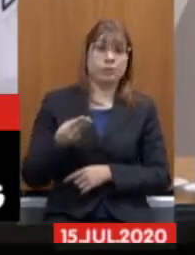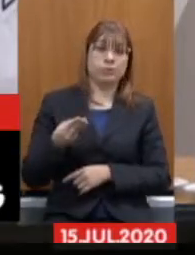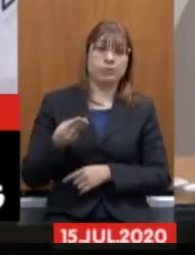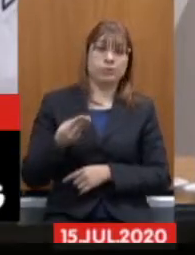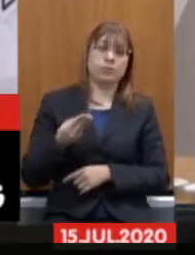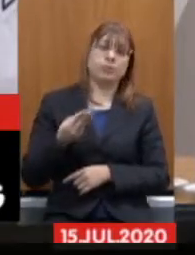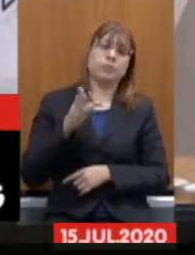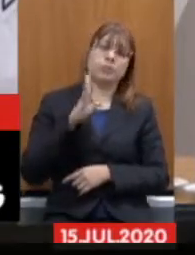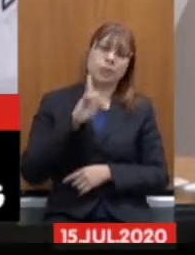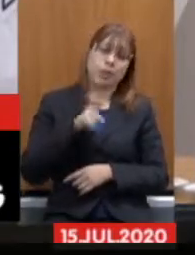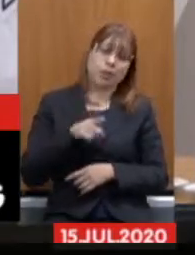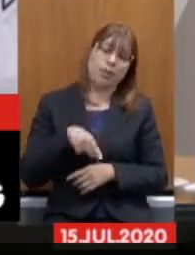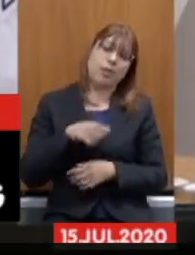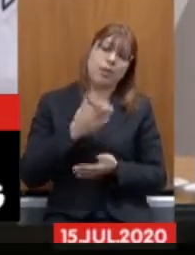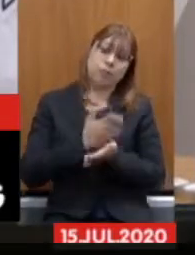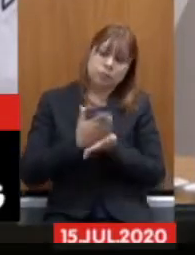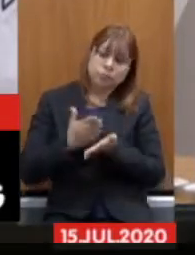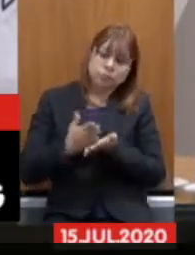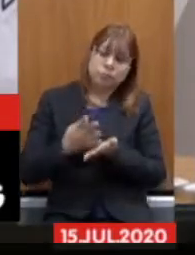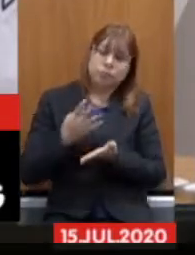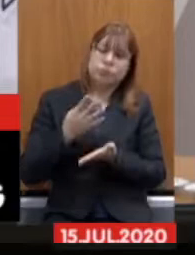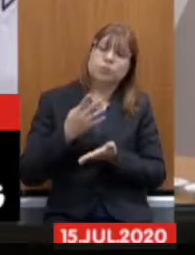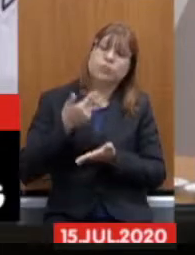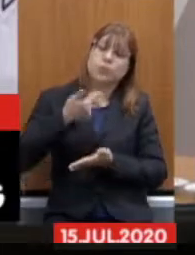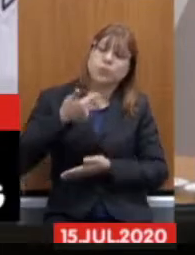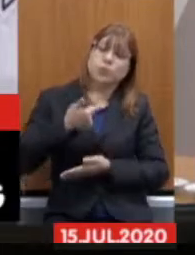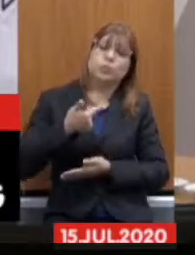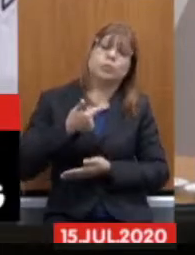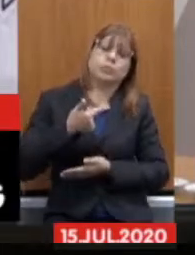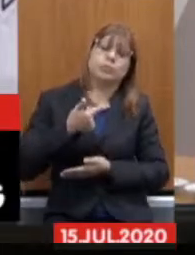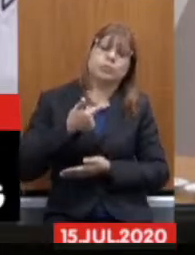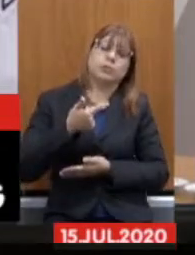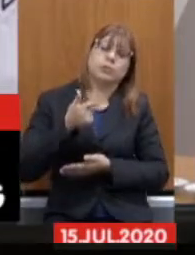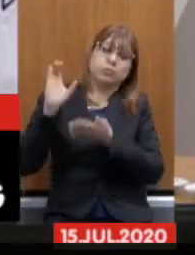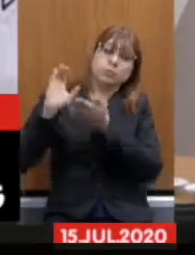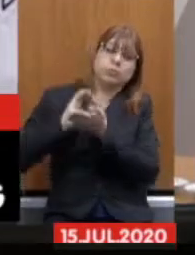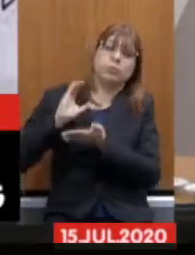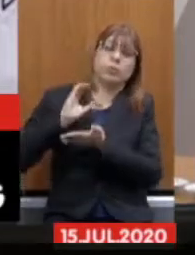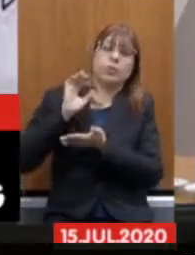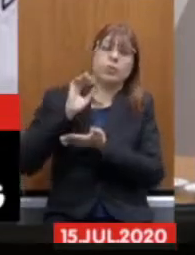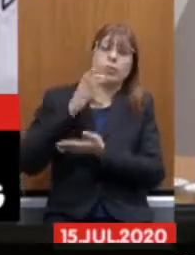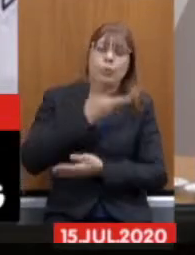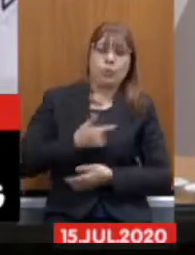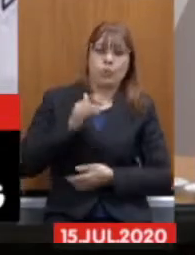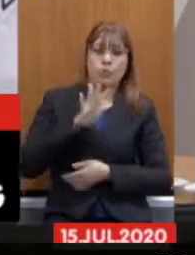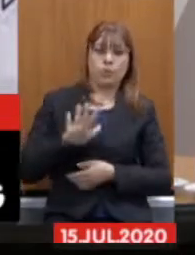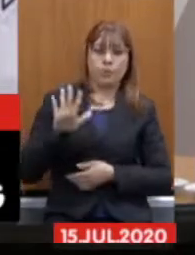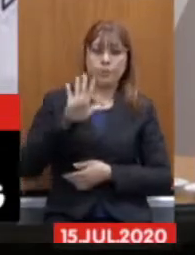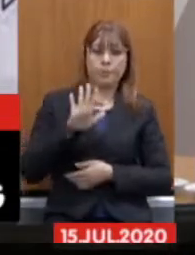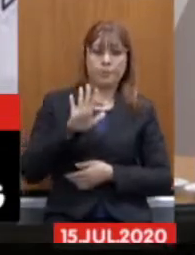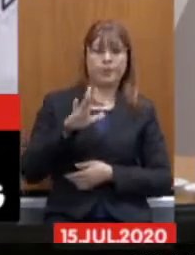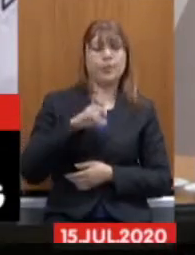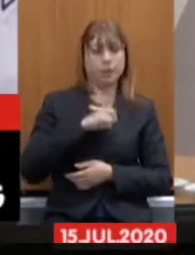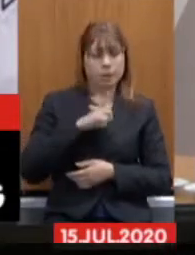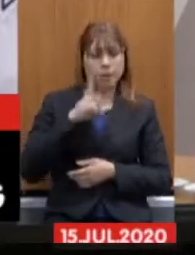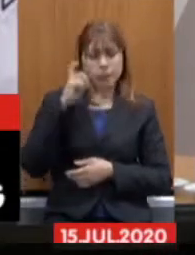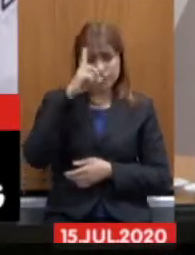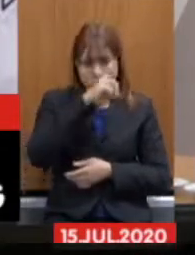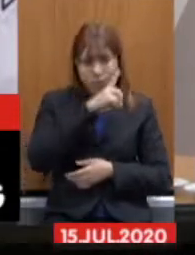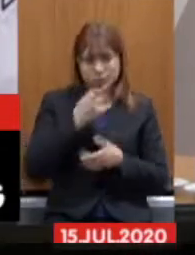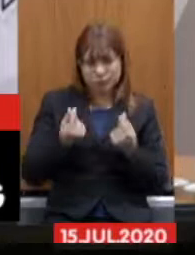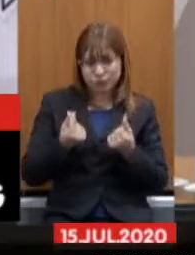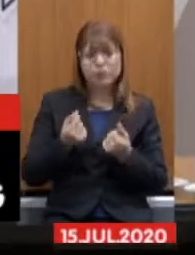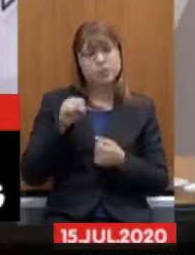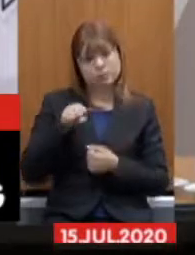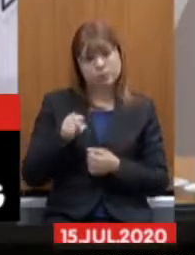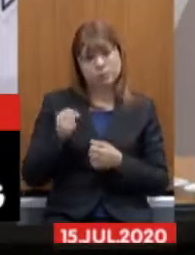quatro que vai receber do governo federal nós temos que cuidar disso na ser tenso tem argumento passado continua